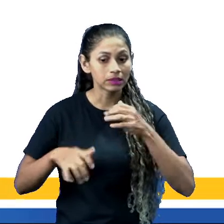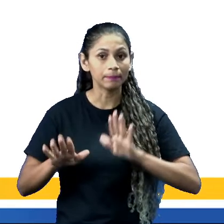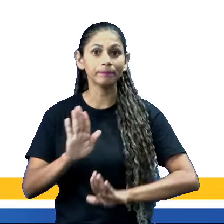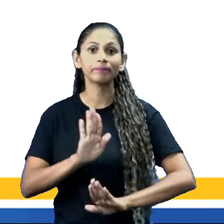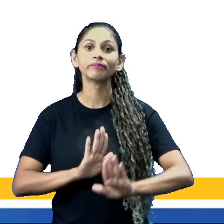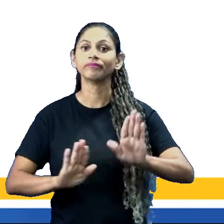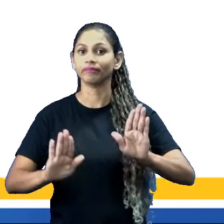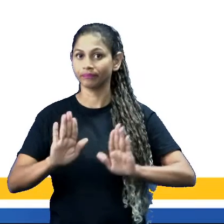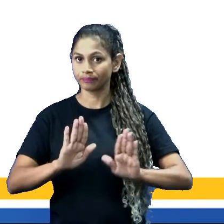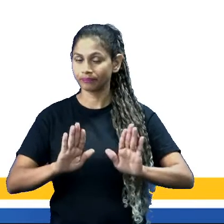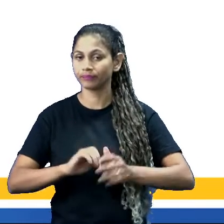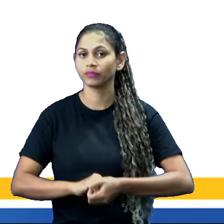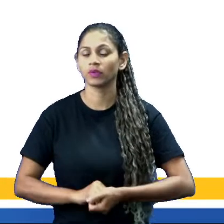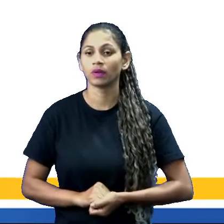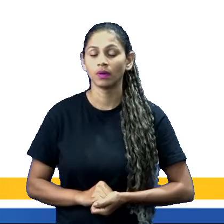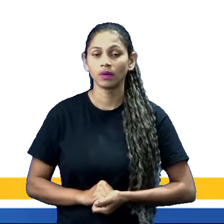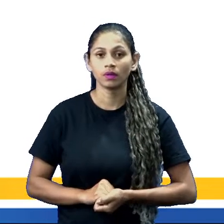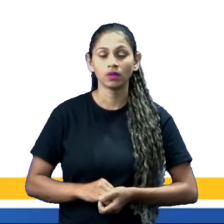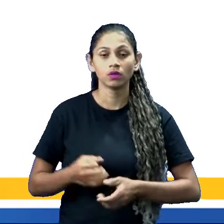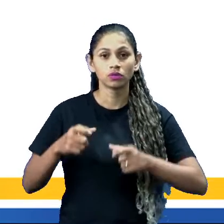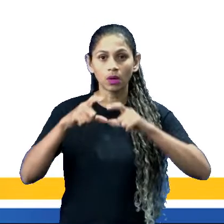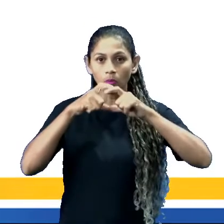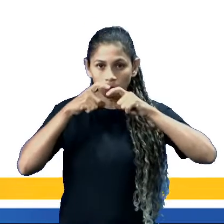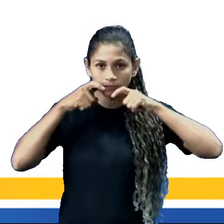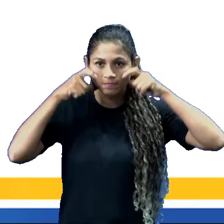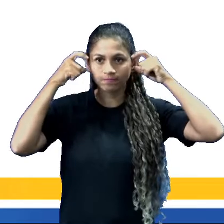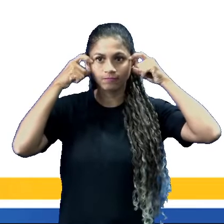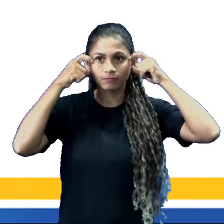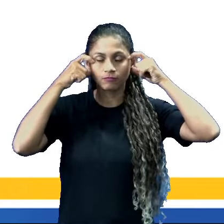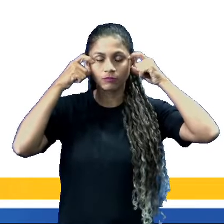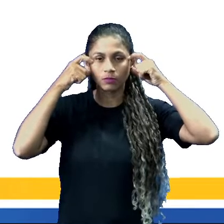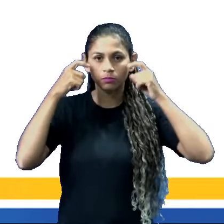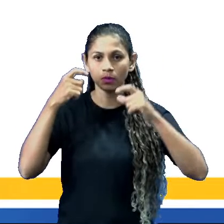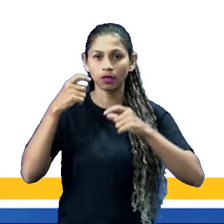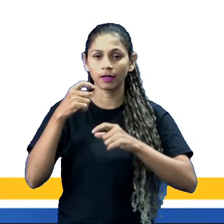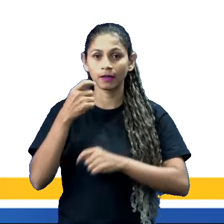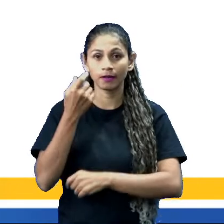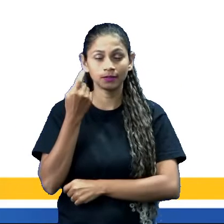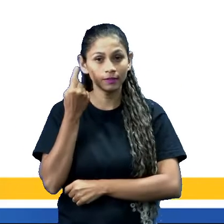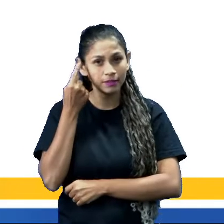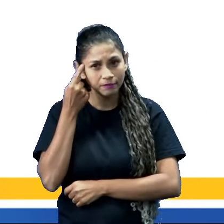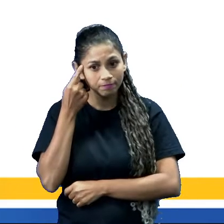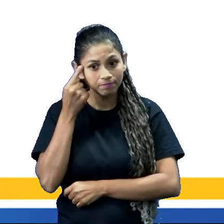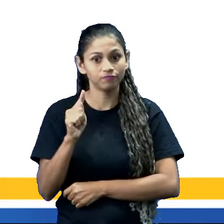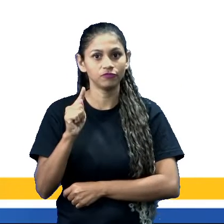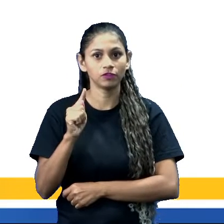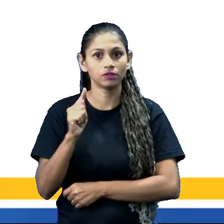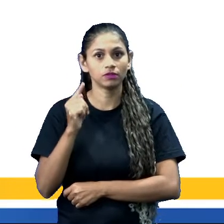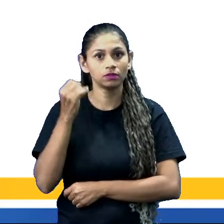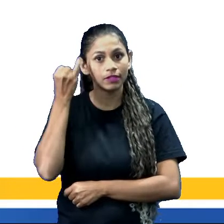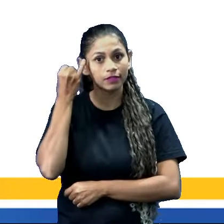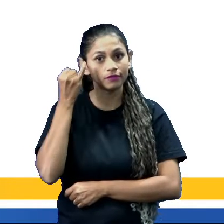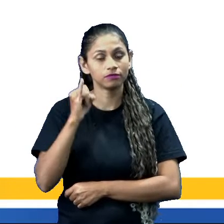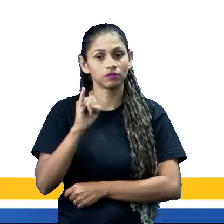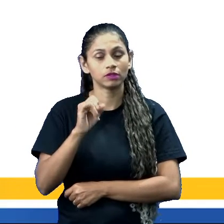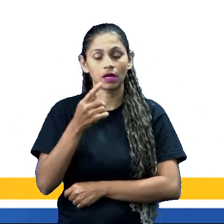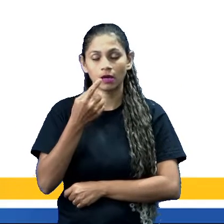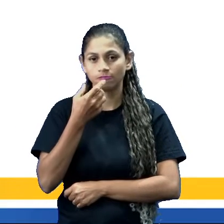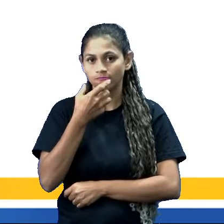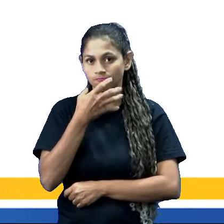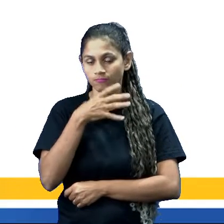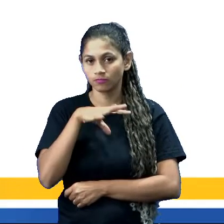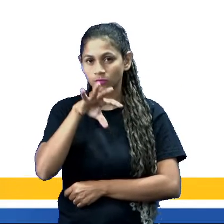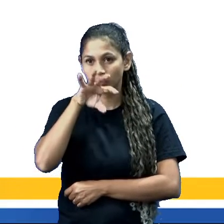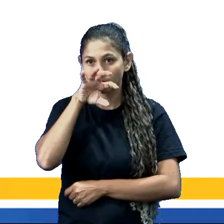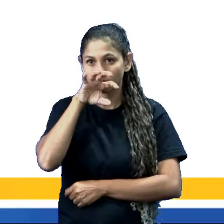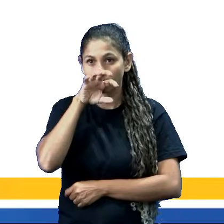máscara, né, para evitar, né, que a gente inale ali alguns tipos de gases tóxicos, né? A gente vai utilizar os óculos, né, para